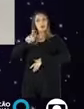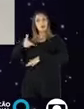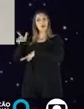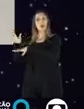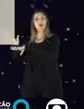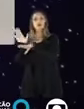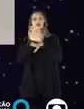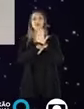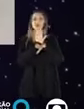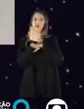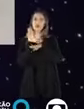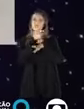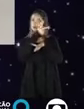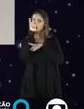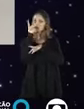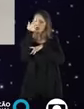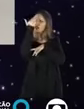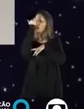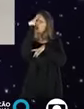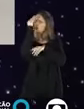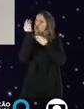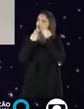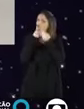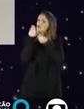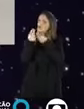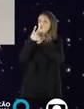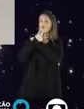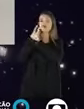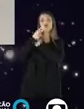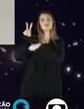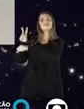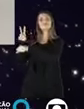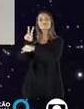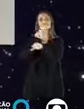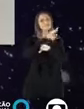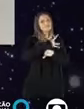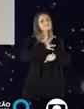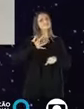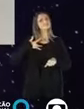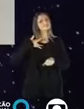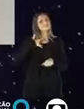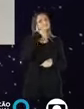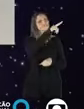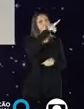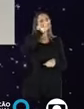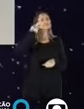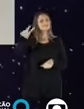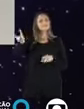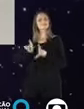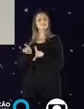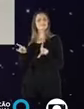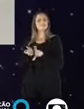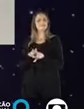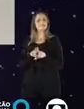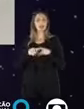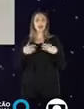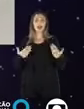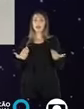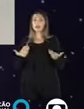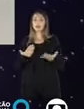a entenderem, né, como elas podem cuidar da saúde delas, mas aí eu